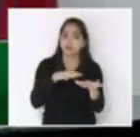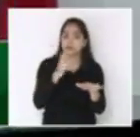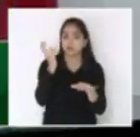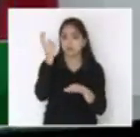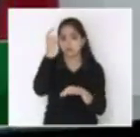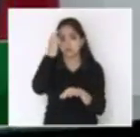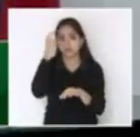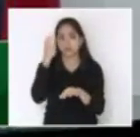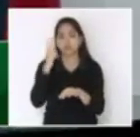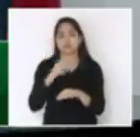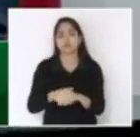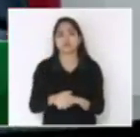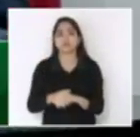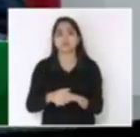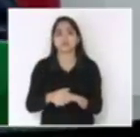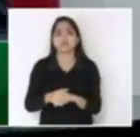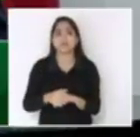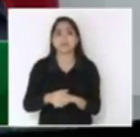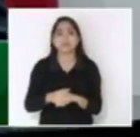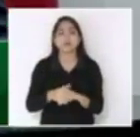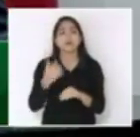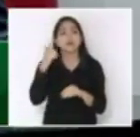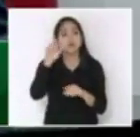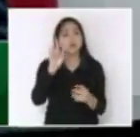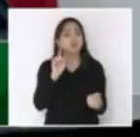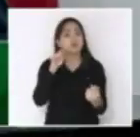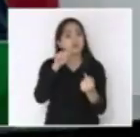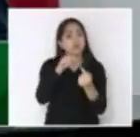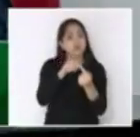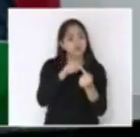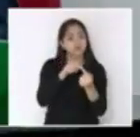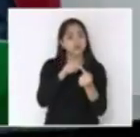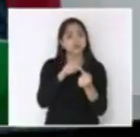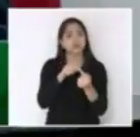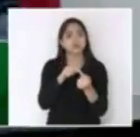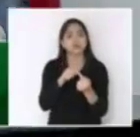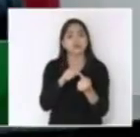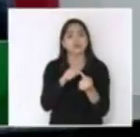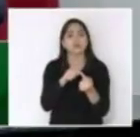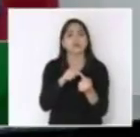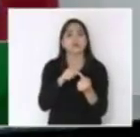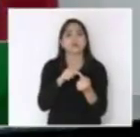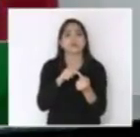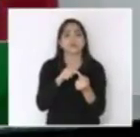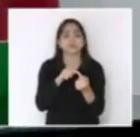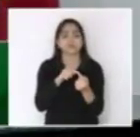Rio Grande. E o outro objetivo foi, deputado João Amin,